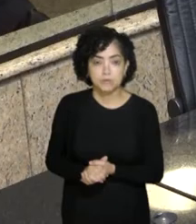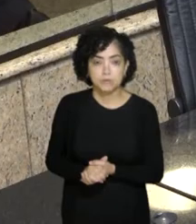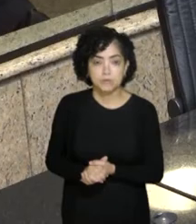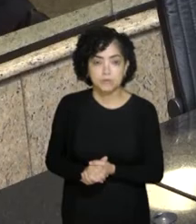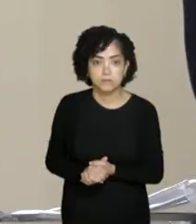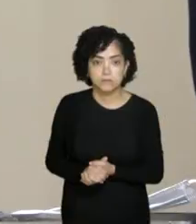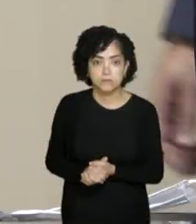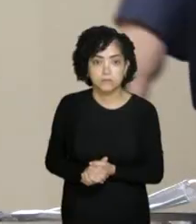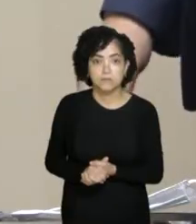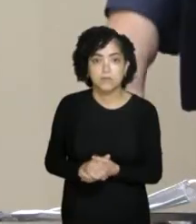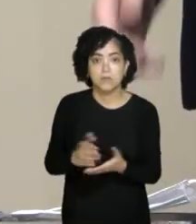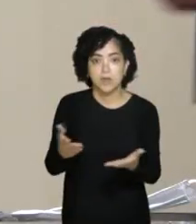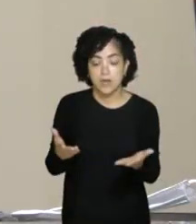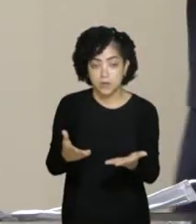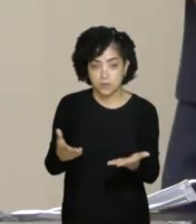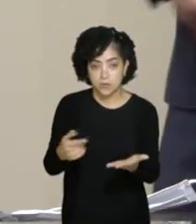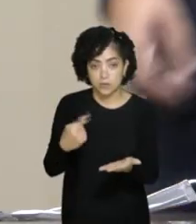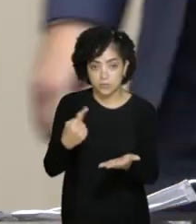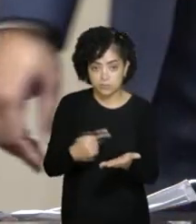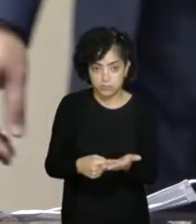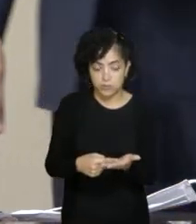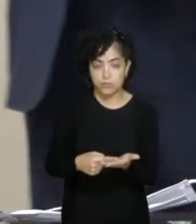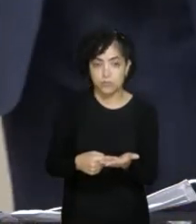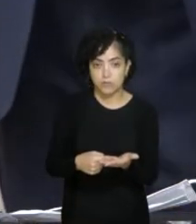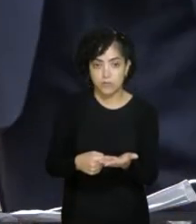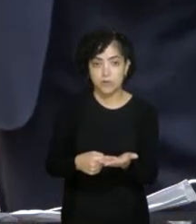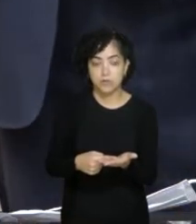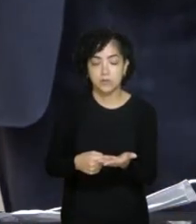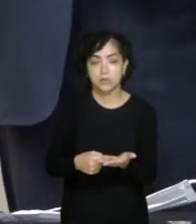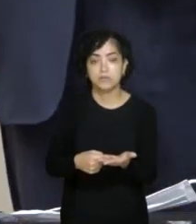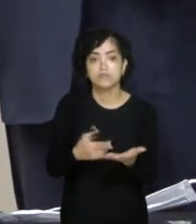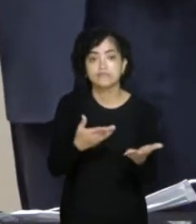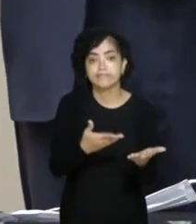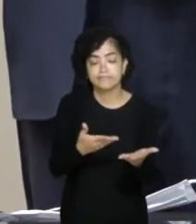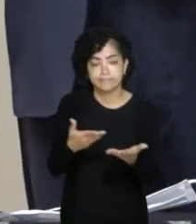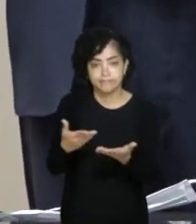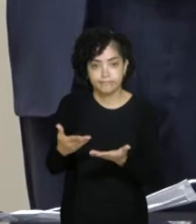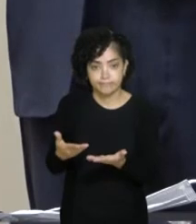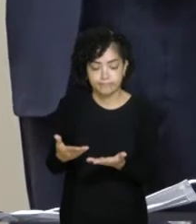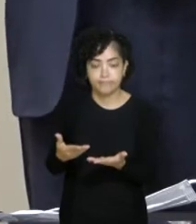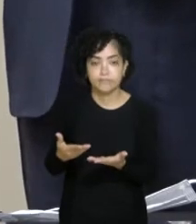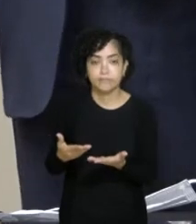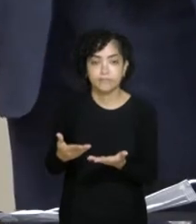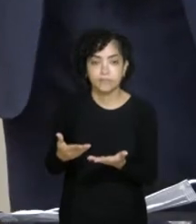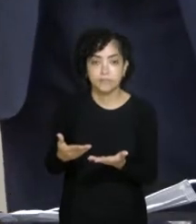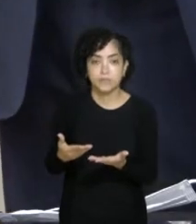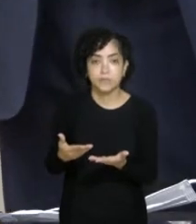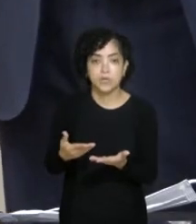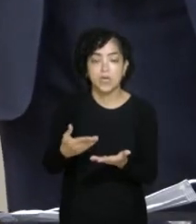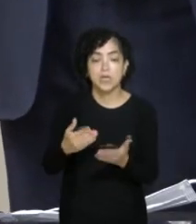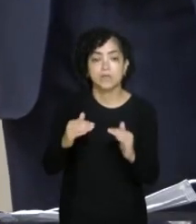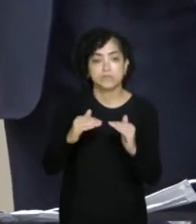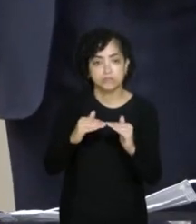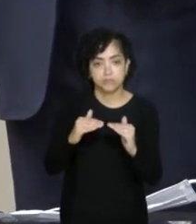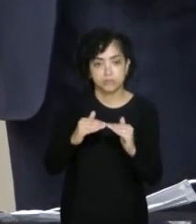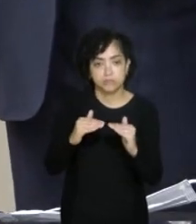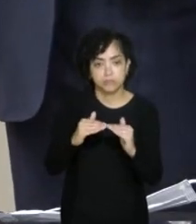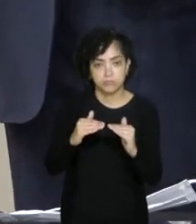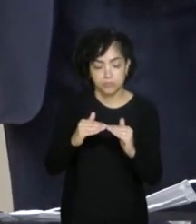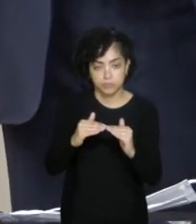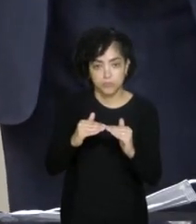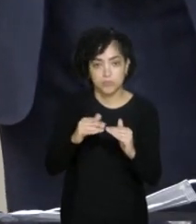Convoca a mesa da Assembleia Legislativa do Estado de Santa Catarina em conformidade com o disposto no